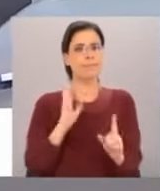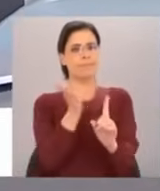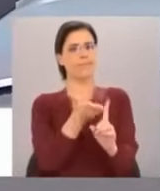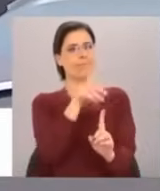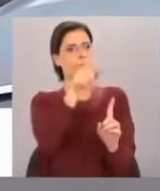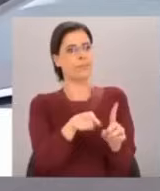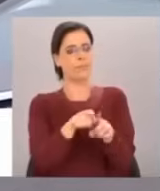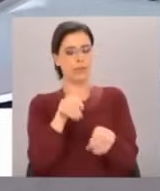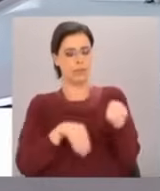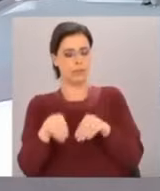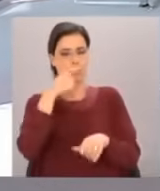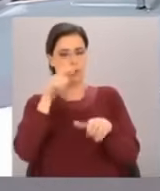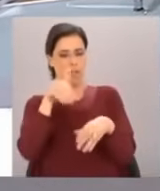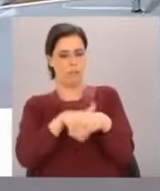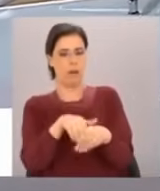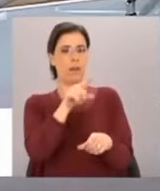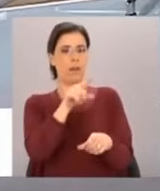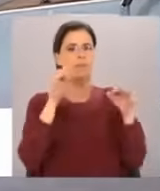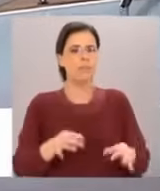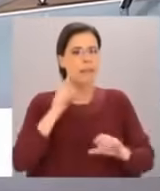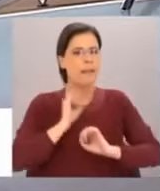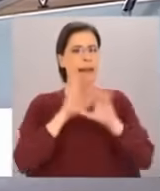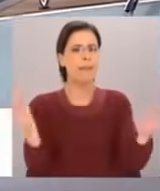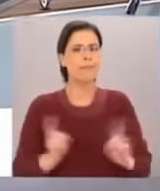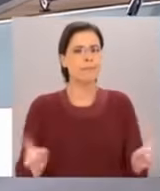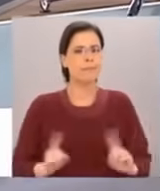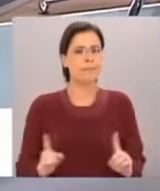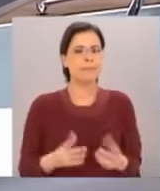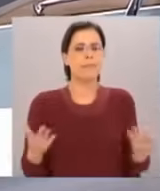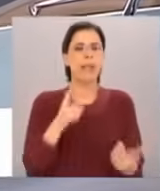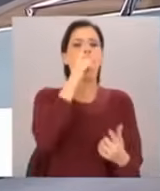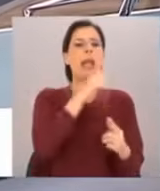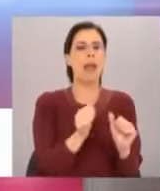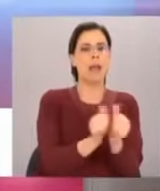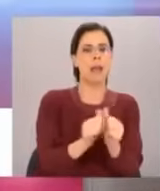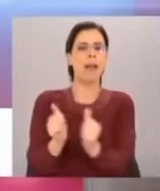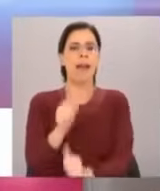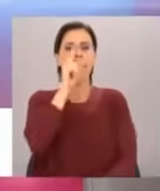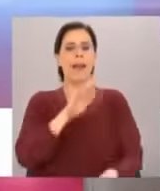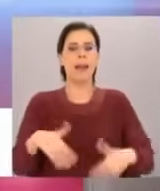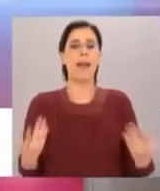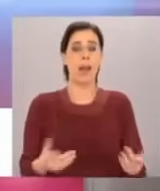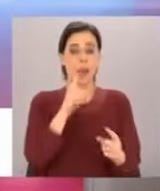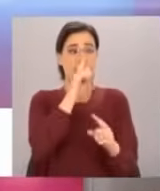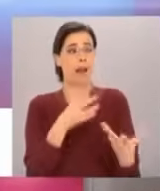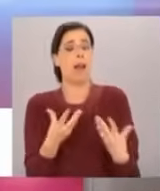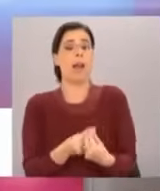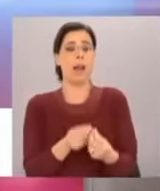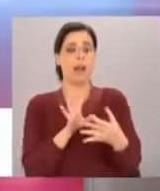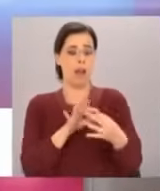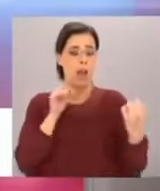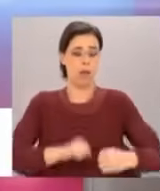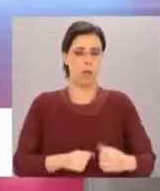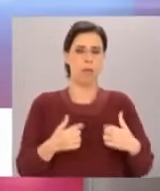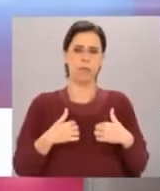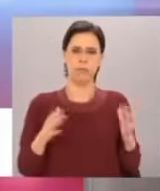castigada pelos leitores por um ser completamente Clara em relação a quem é que pode ou não com quem este casa que pode fazer a